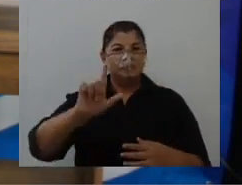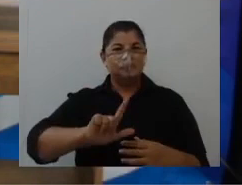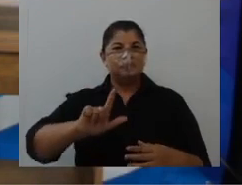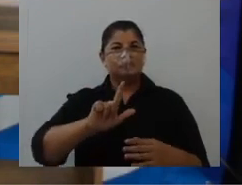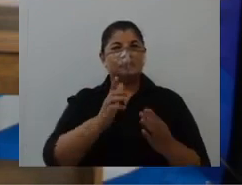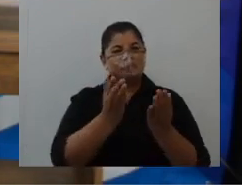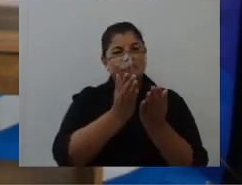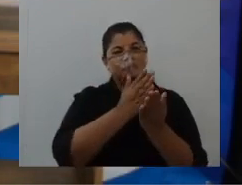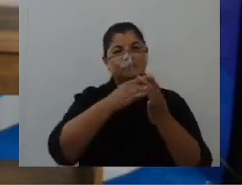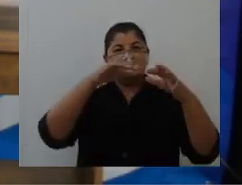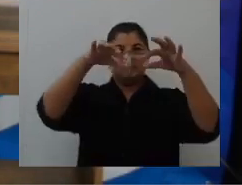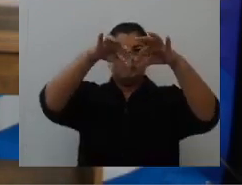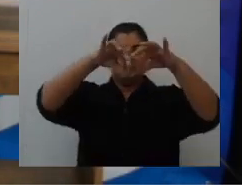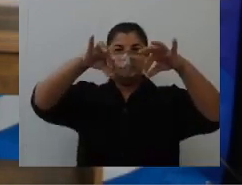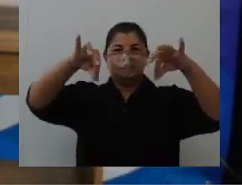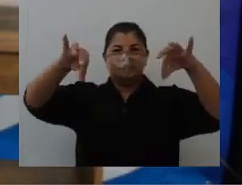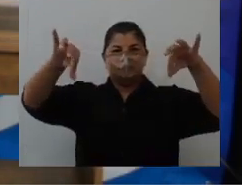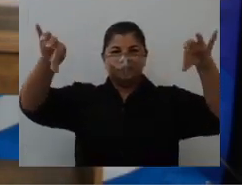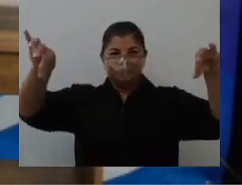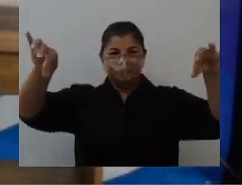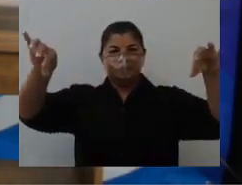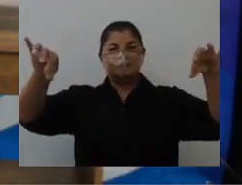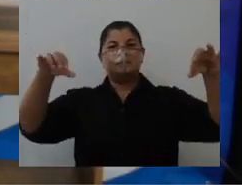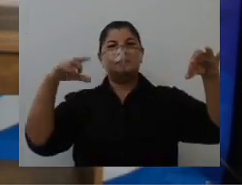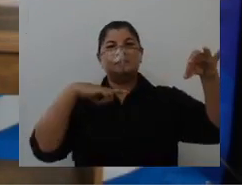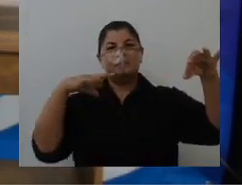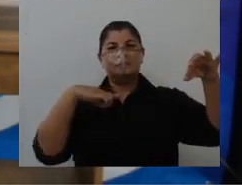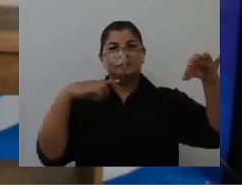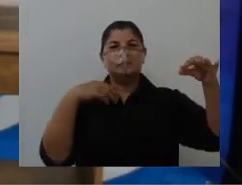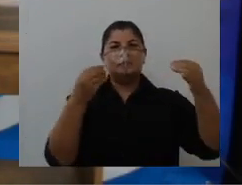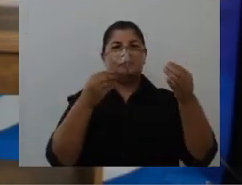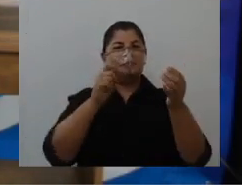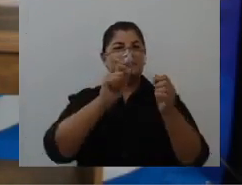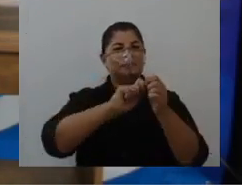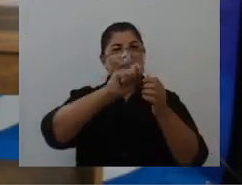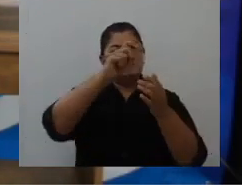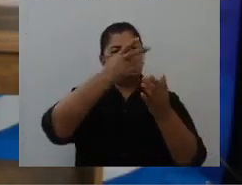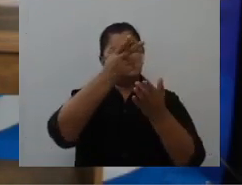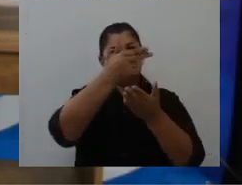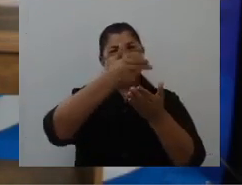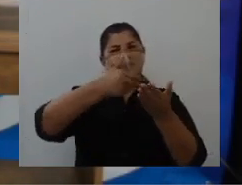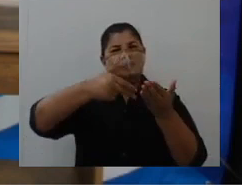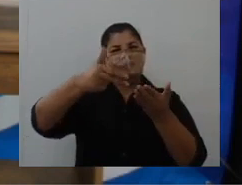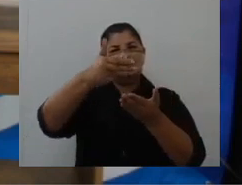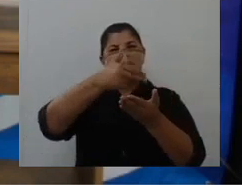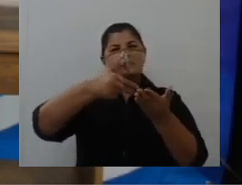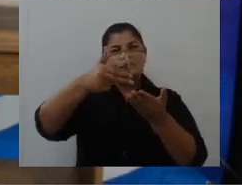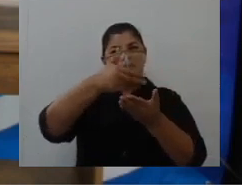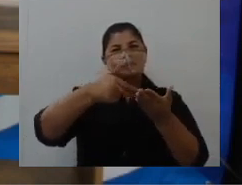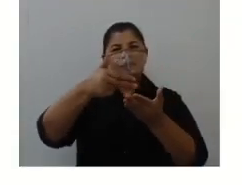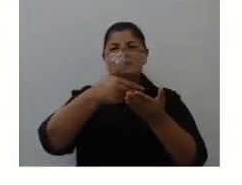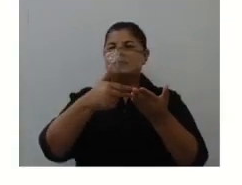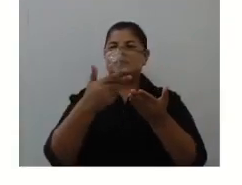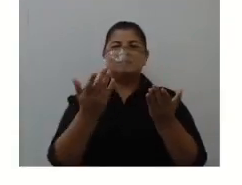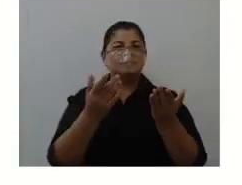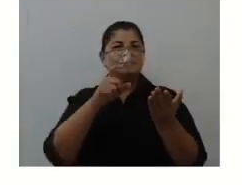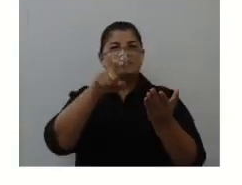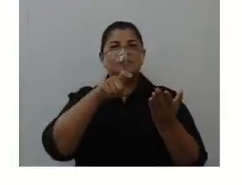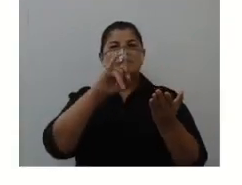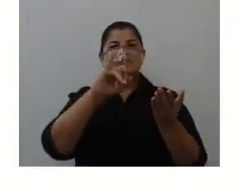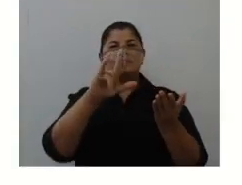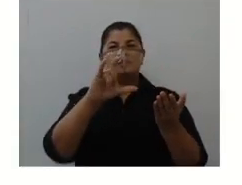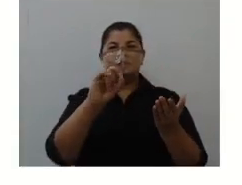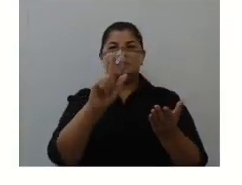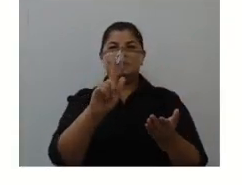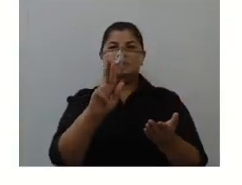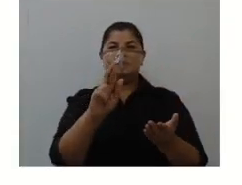adoro. E a literatura de cordel, ela mexe com a questão da xilogravura, né? Os desenhos do cordel são muito, muito